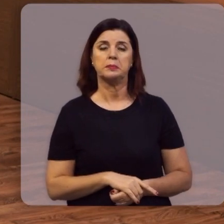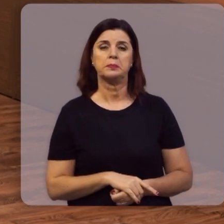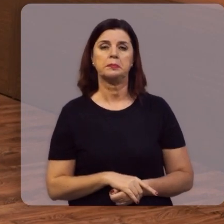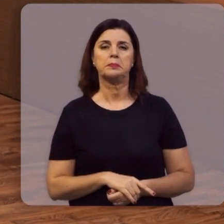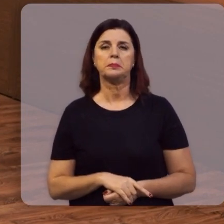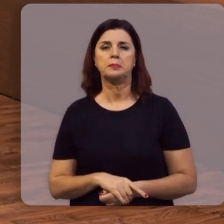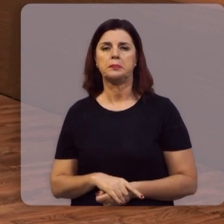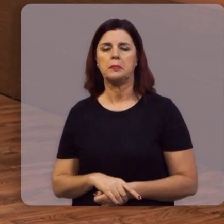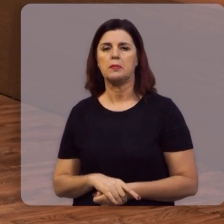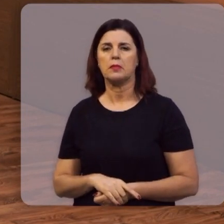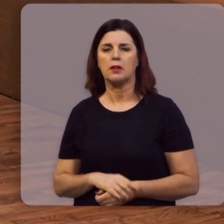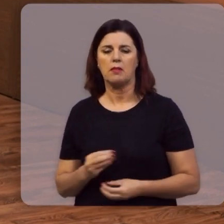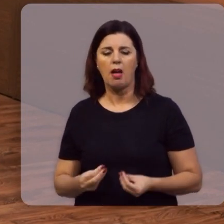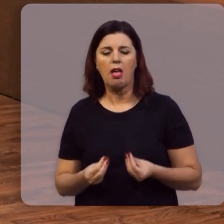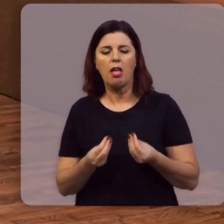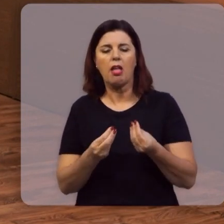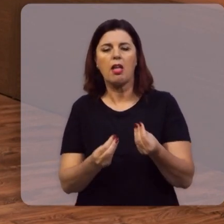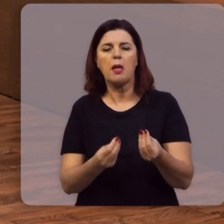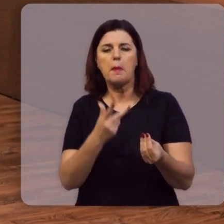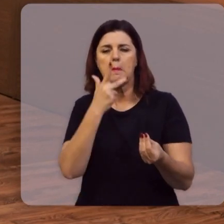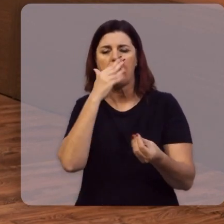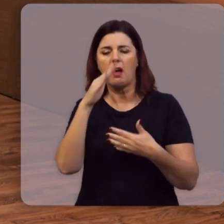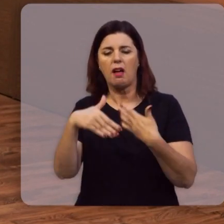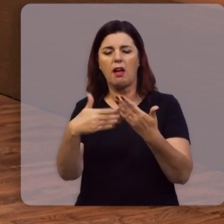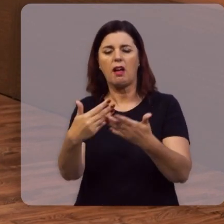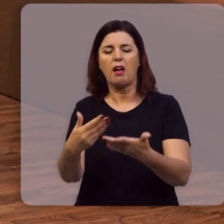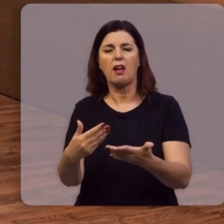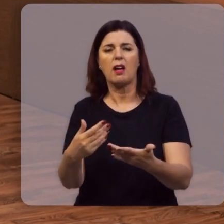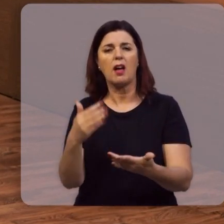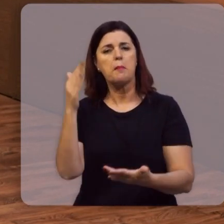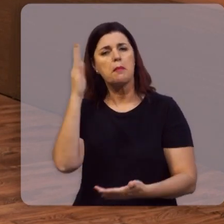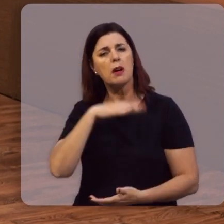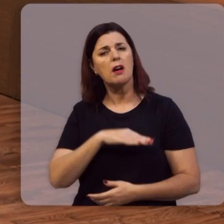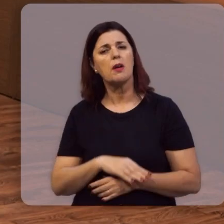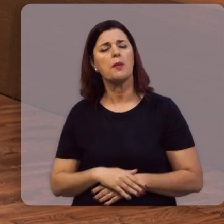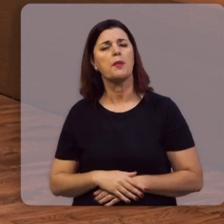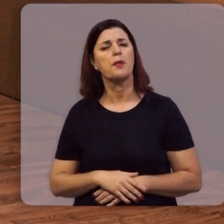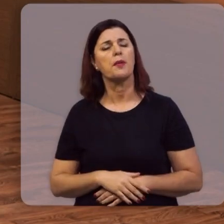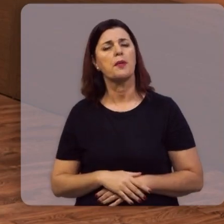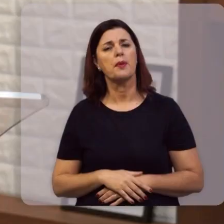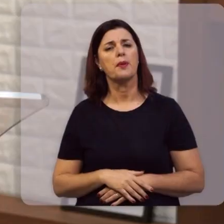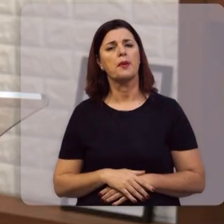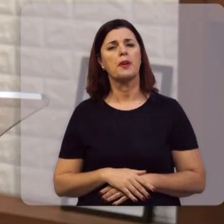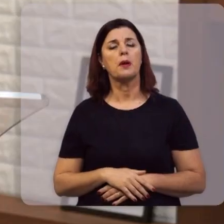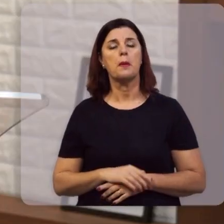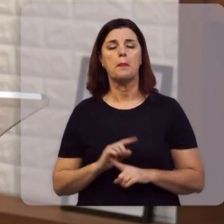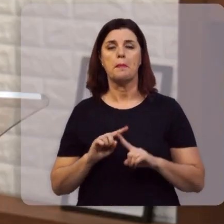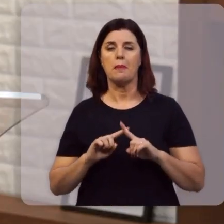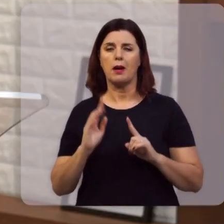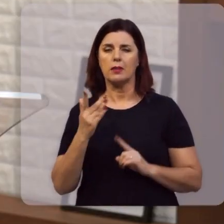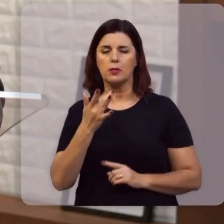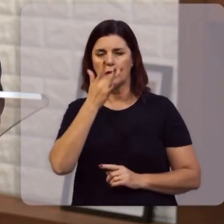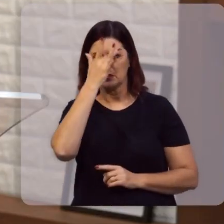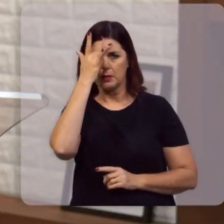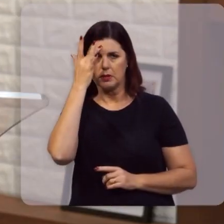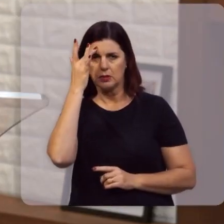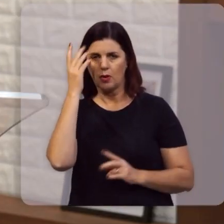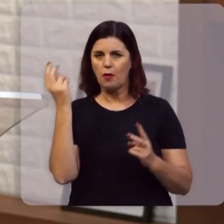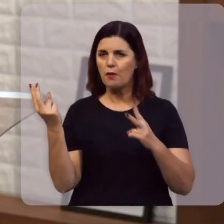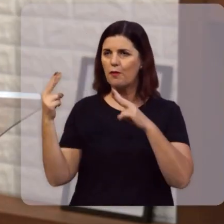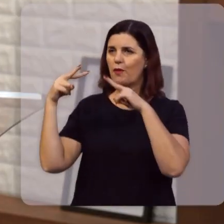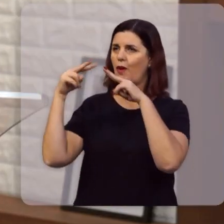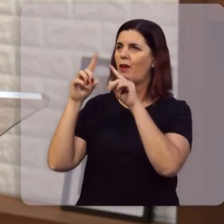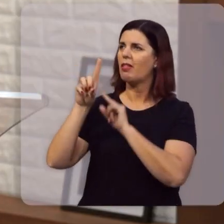pessoas, vai trazendo consequências danosas. Mas quando o povo de Deus se volta